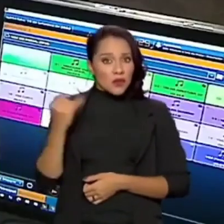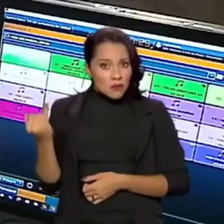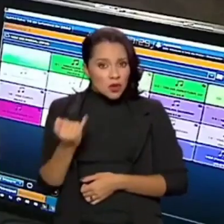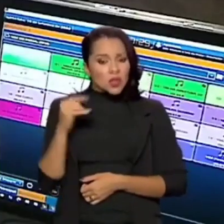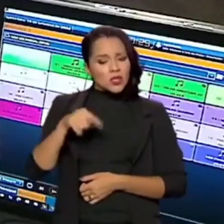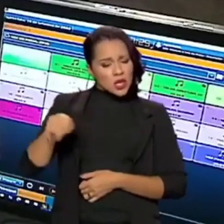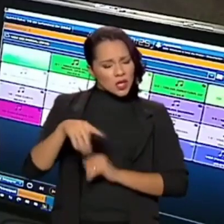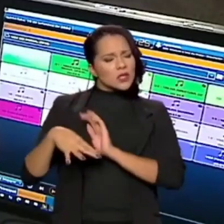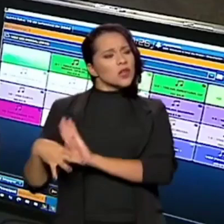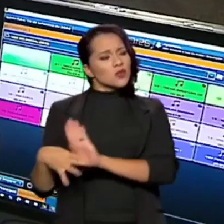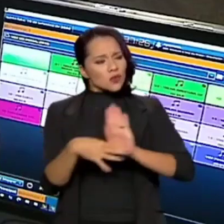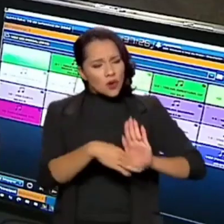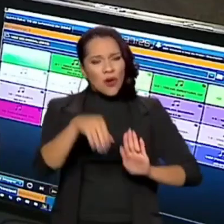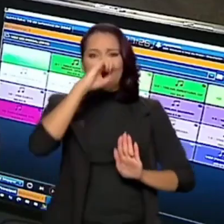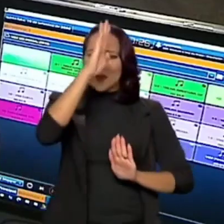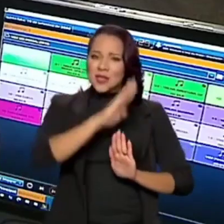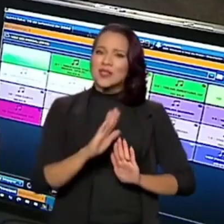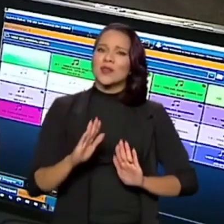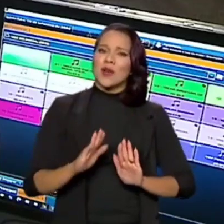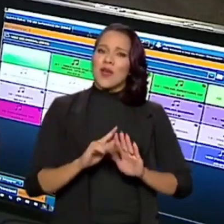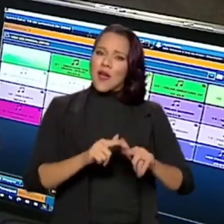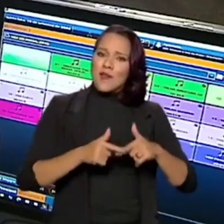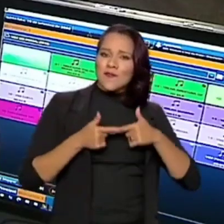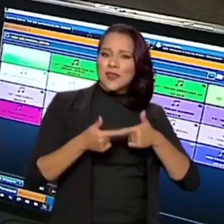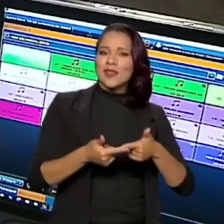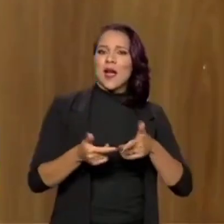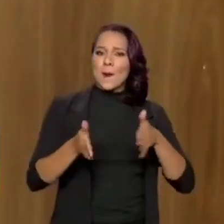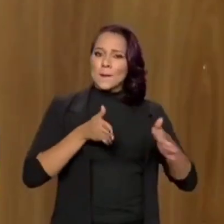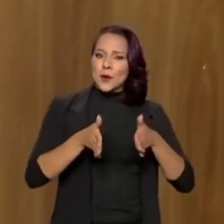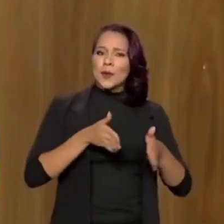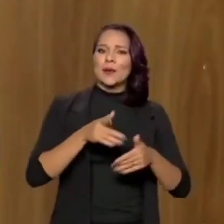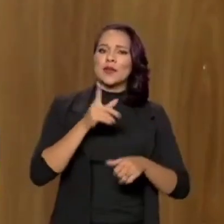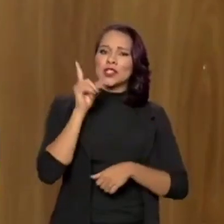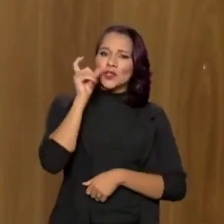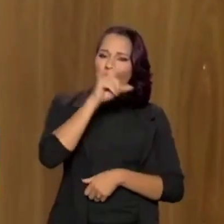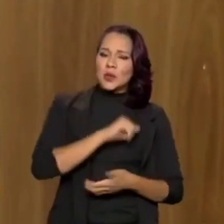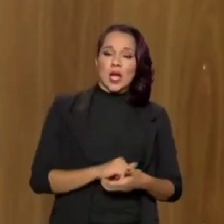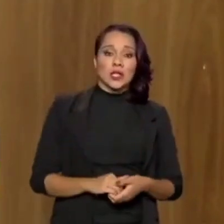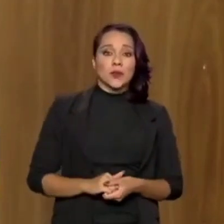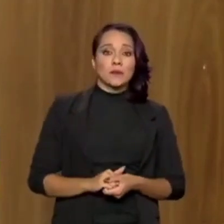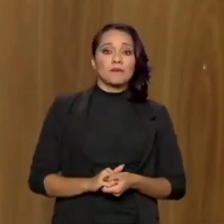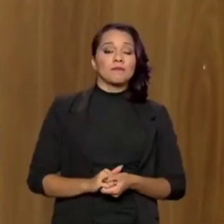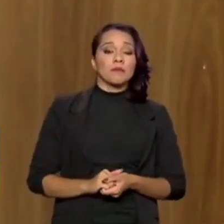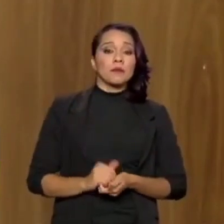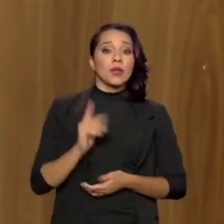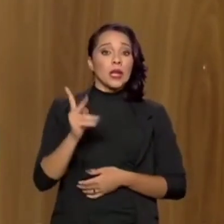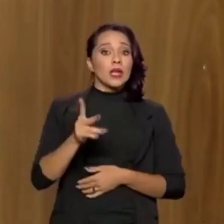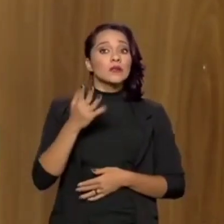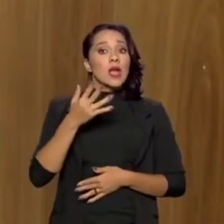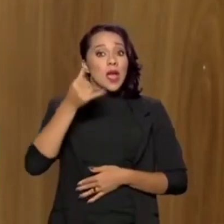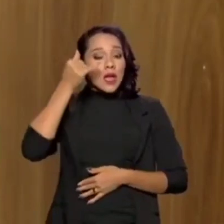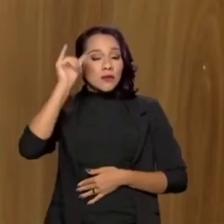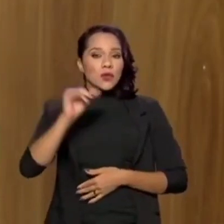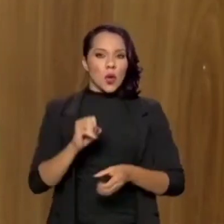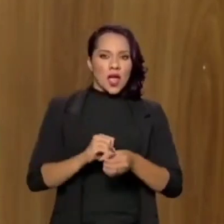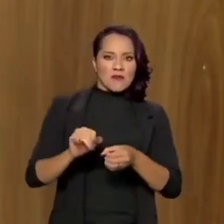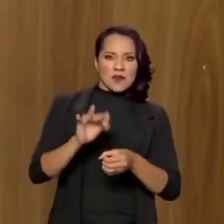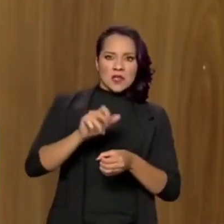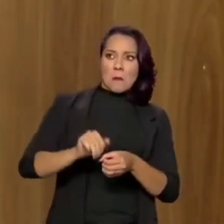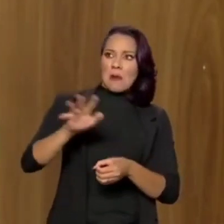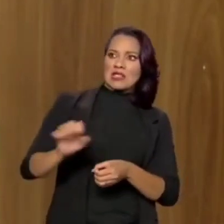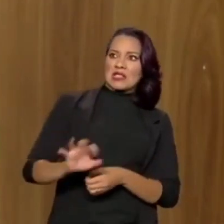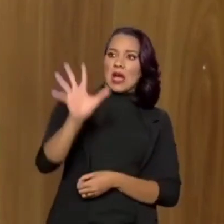ajudou muito o Brasil a enfrentar a crise sem empurrar a inflação mais ainda para o futuro,